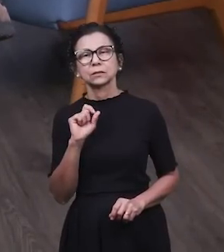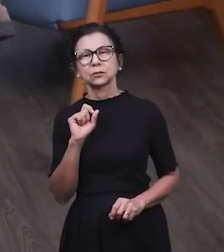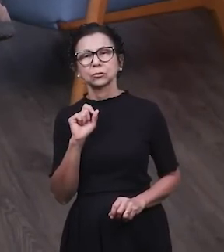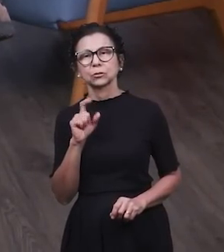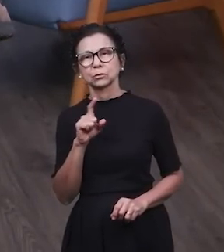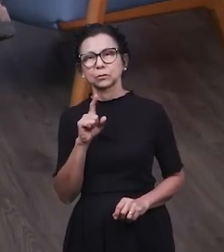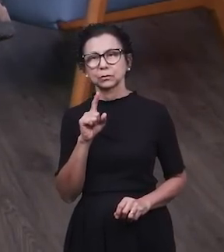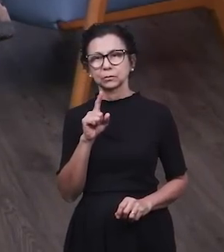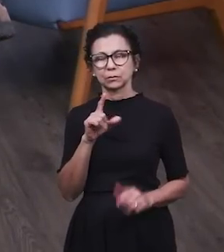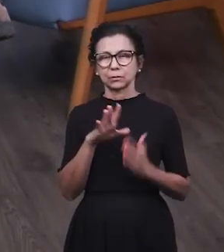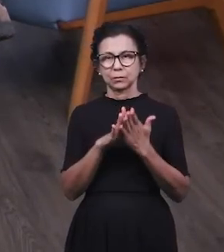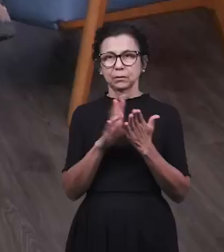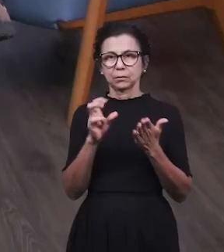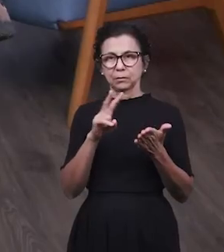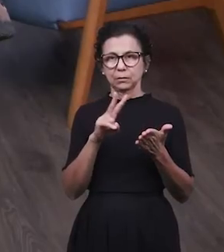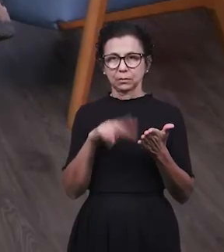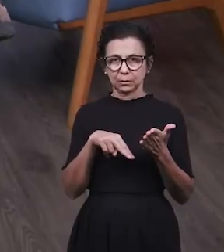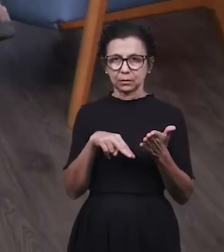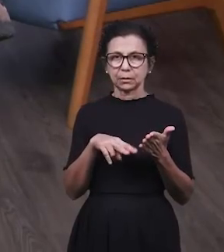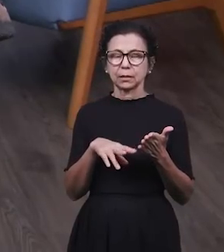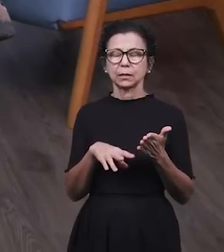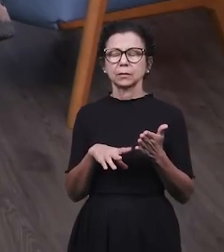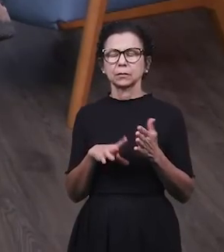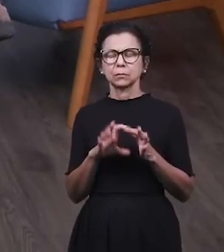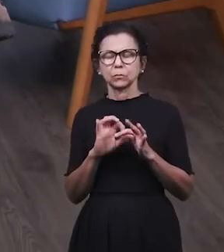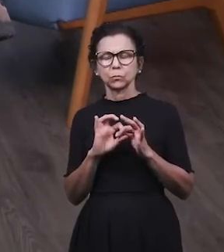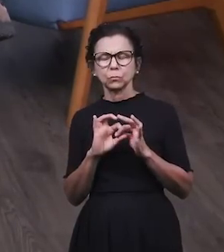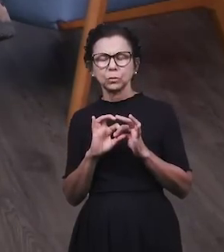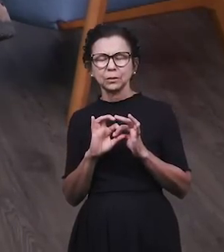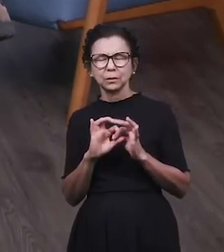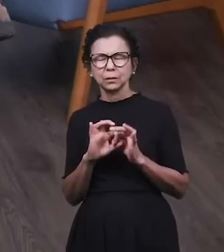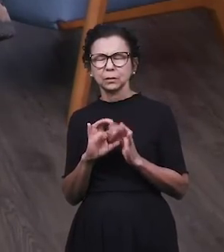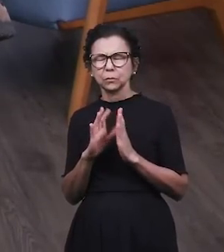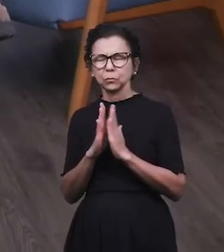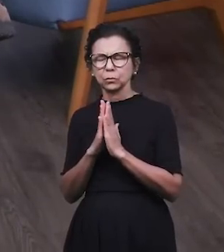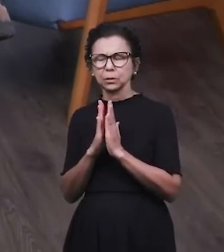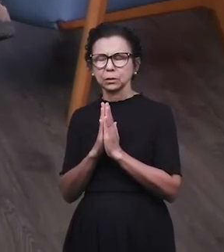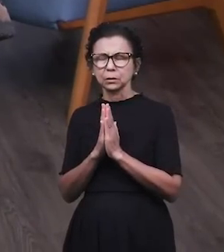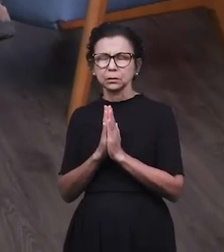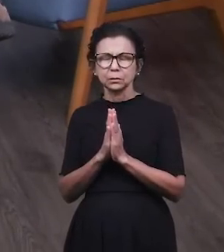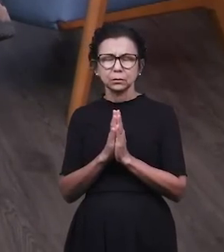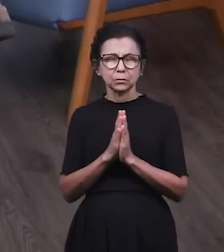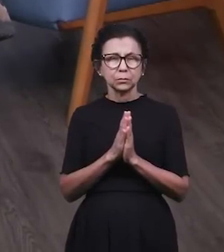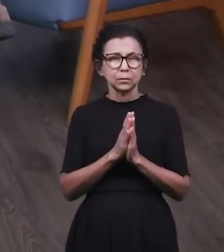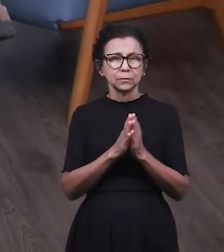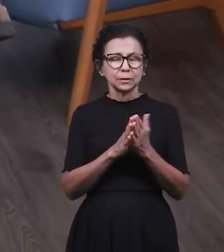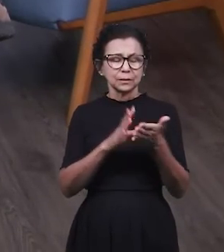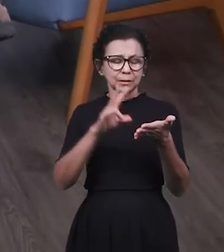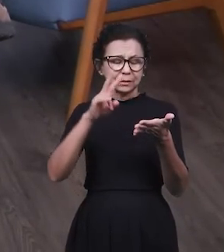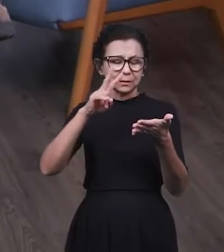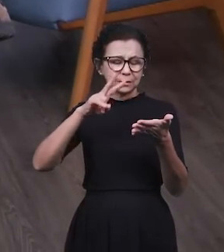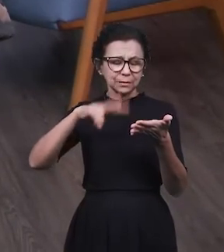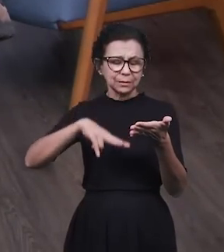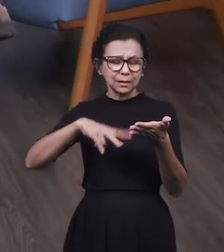quando você lê a palavra em espírito de oração, meditei na tua palavra,